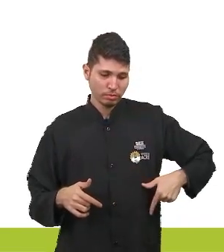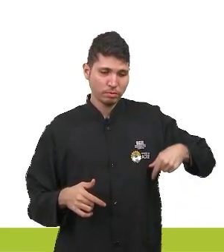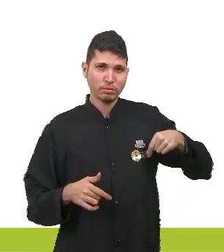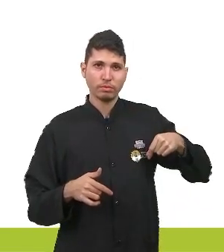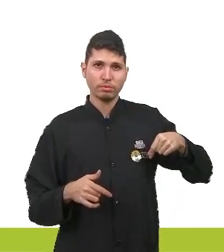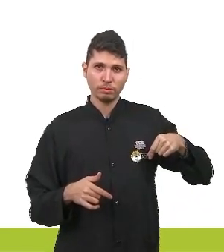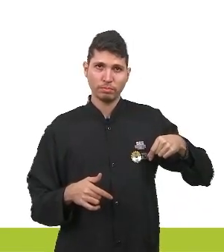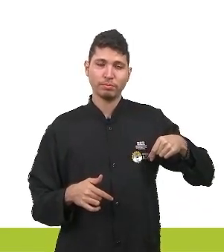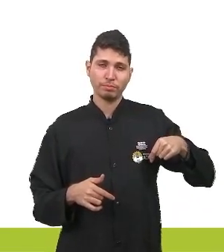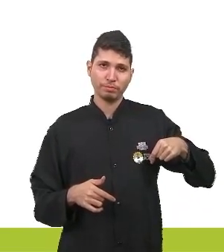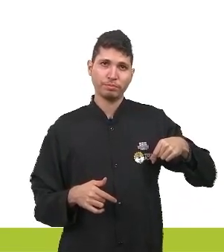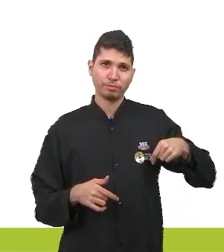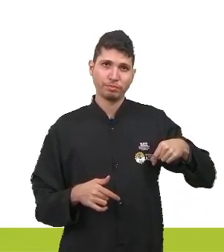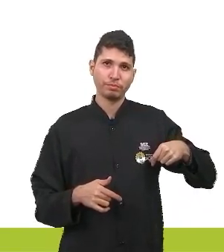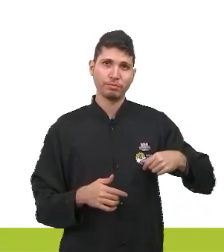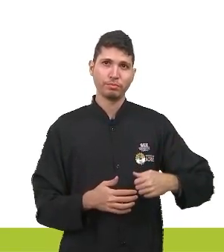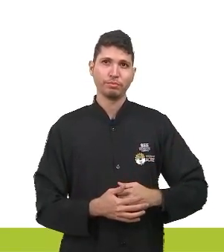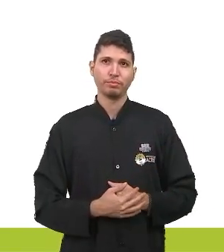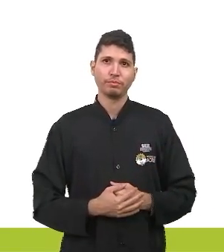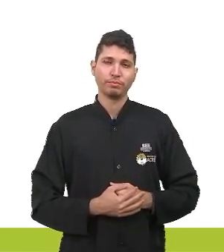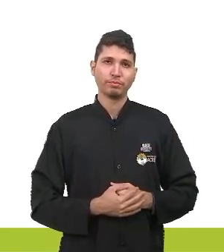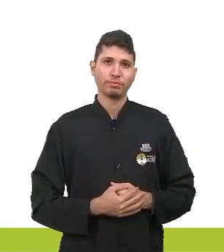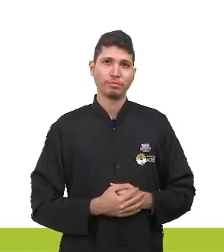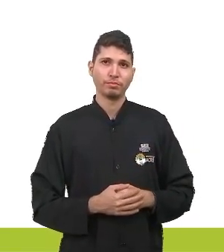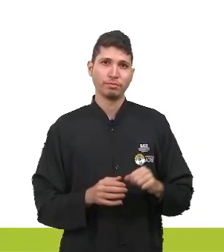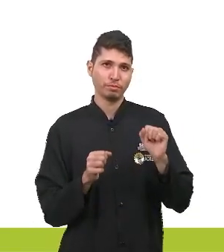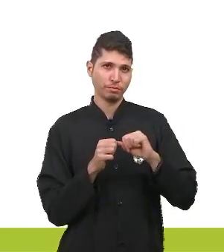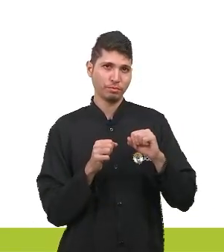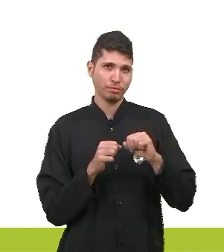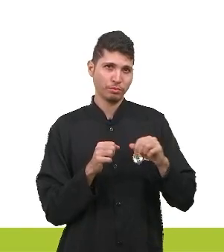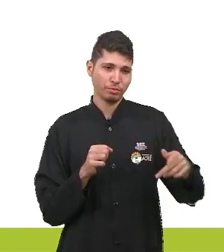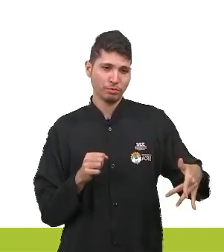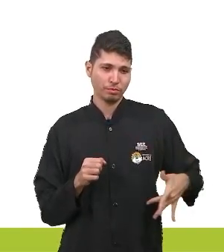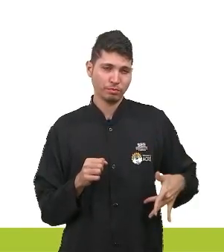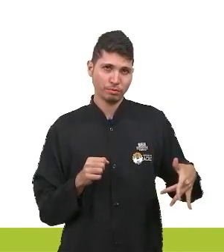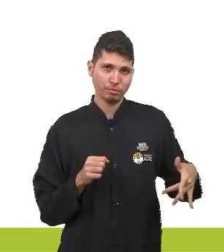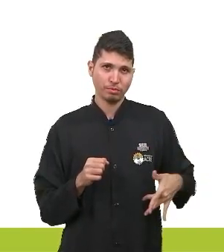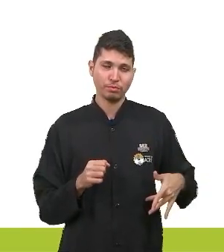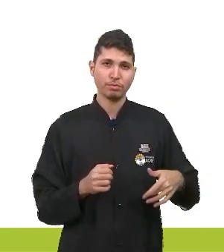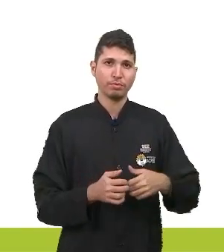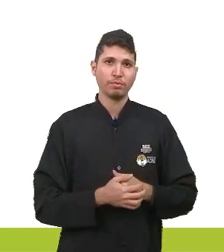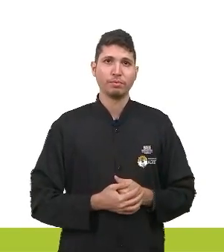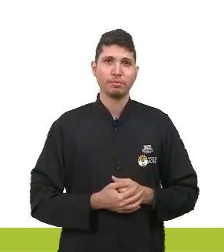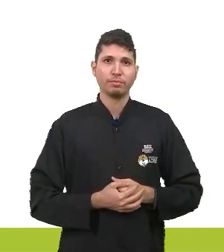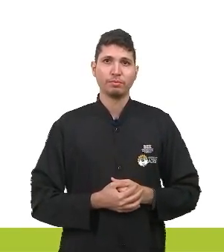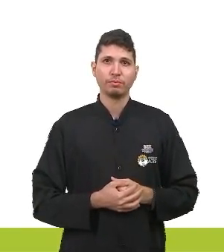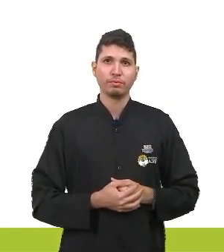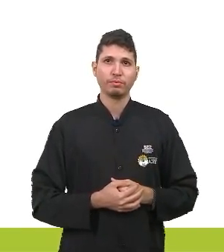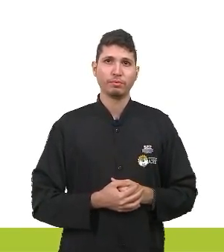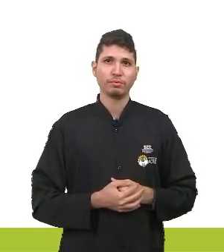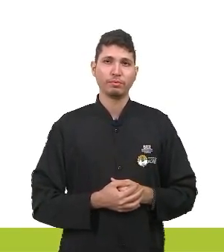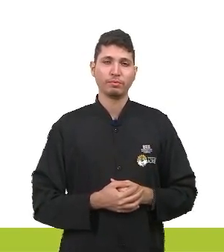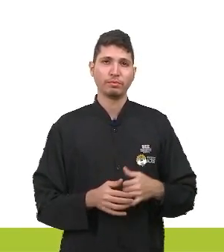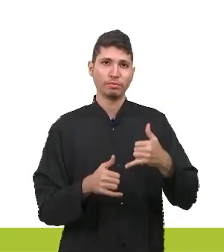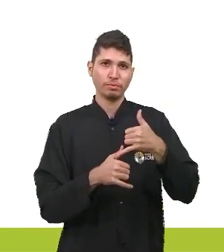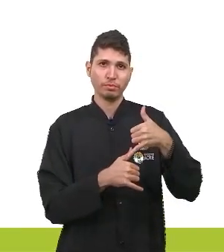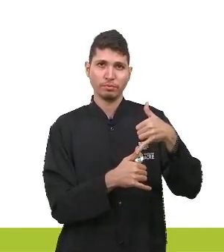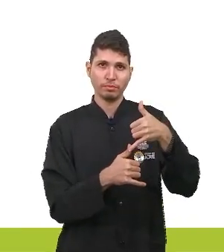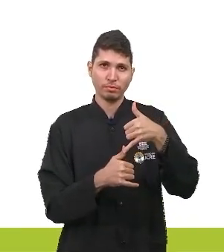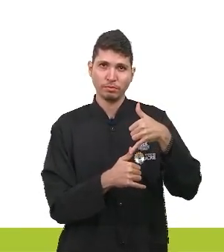A bile, produzida pelo fígado. Visto que os lipídios apresentam uma